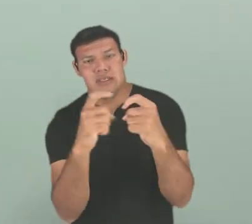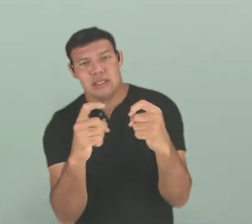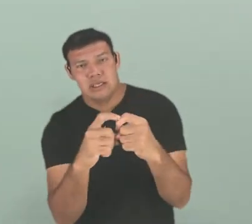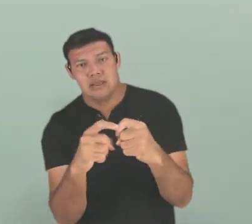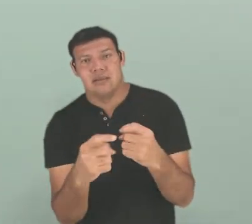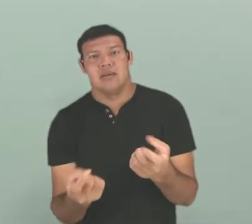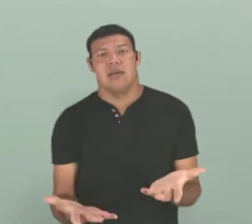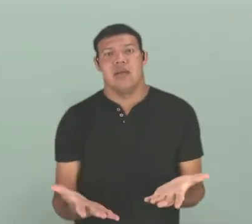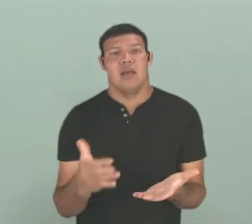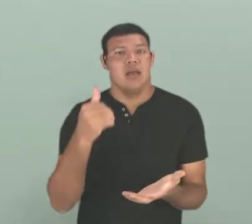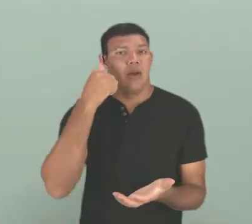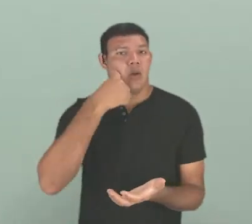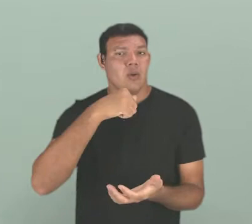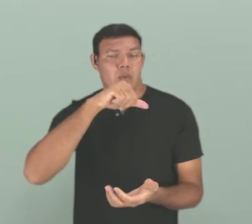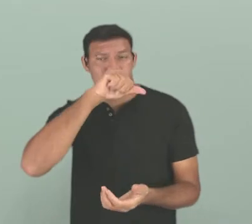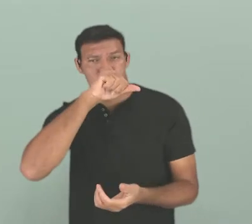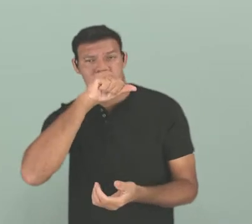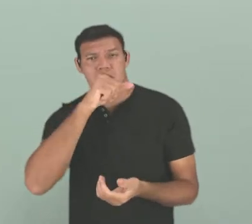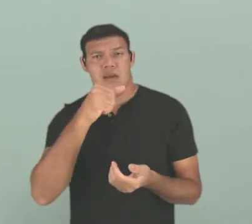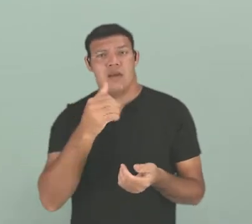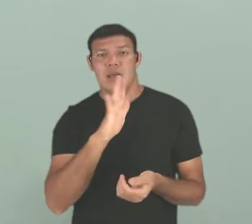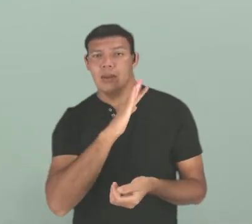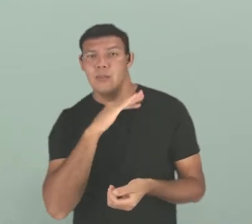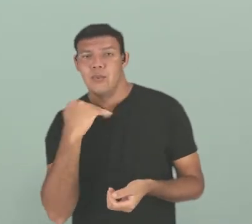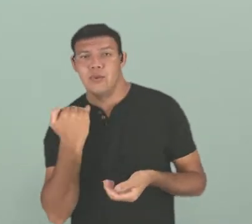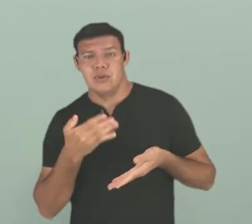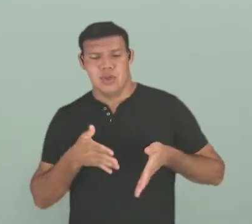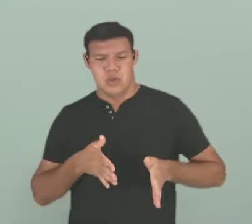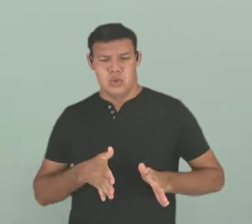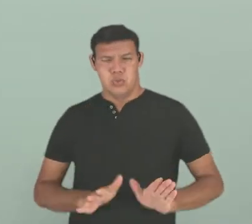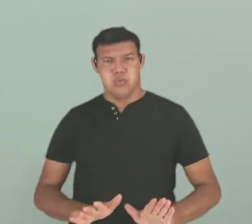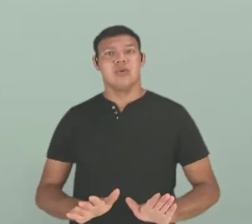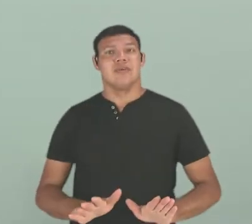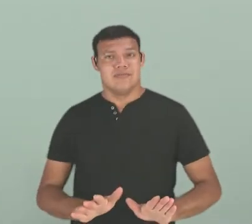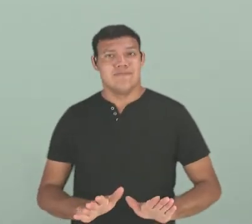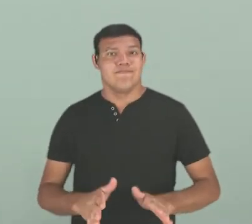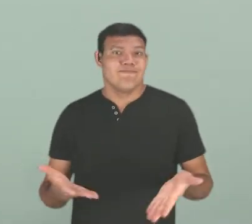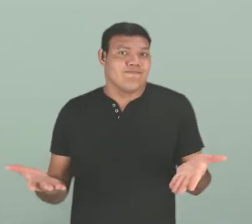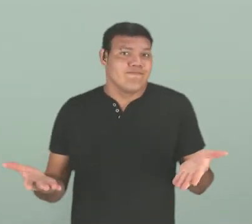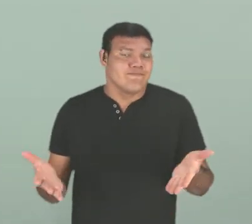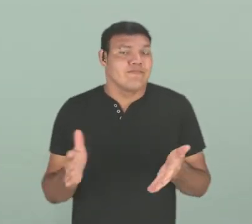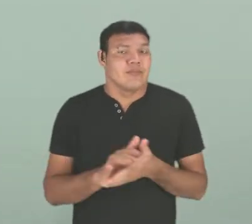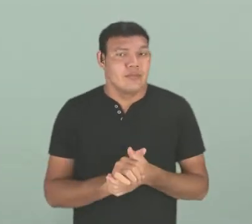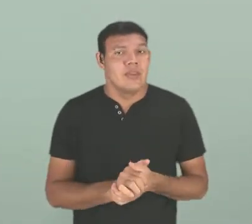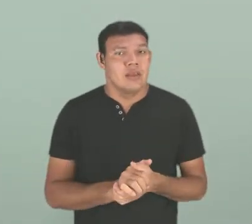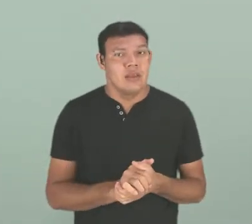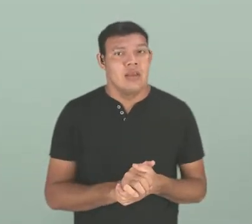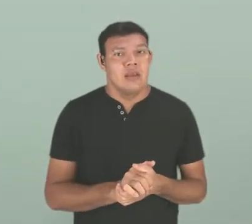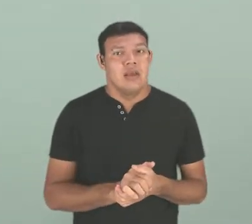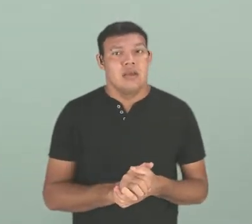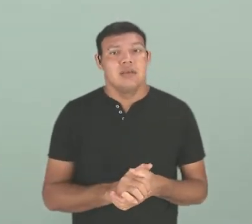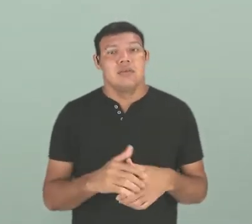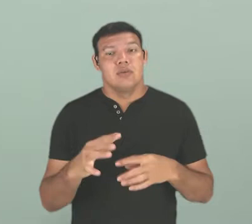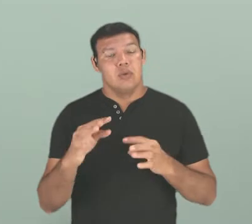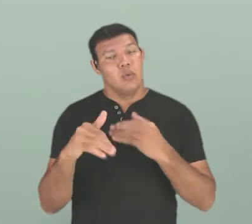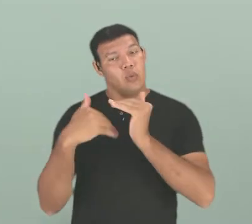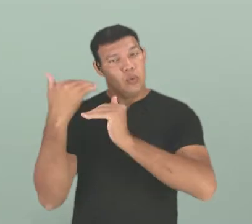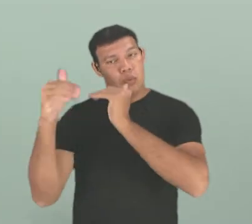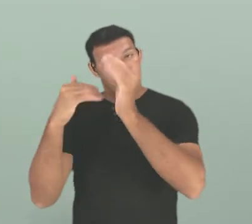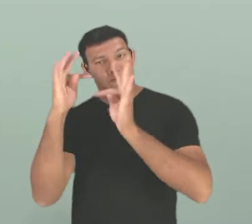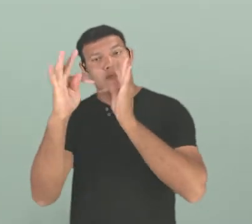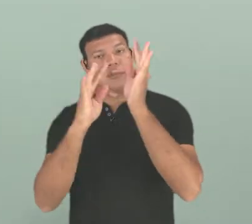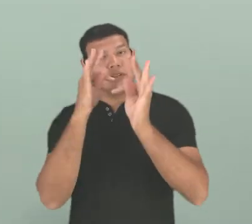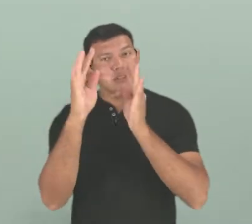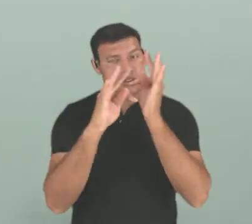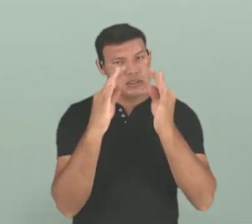parto, né? E não fazia o pré-natal. Então, com o avanço tecnológico, as pessoas passaram a viver mais. Aí o que